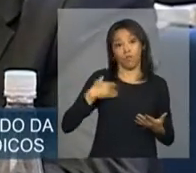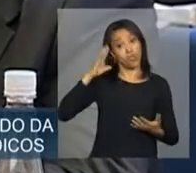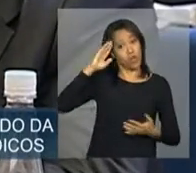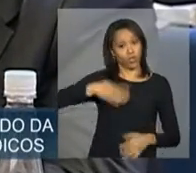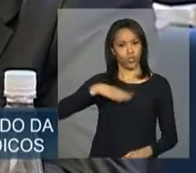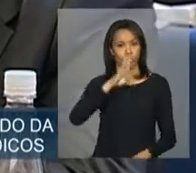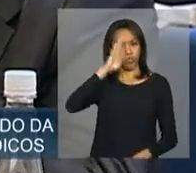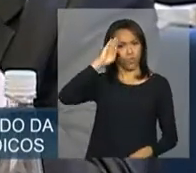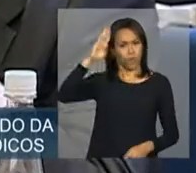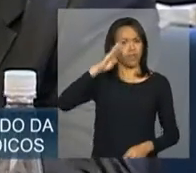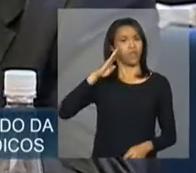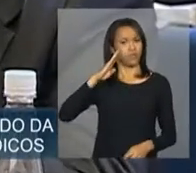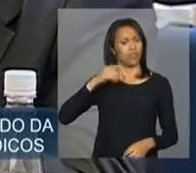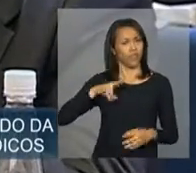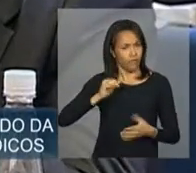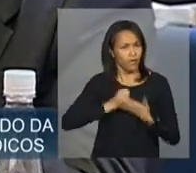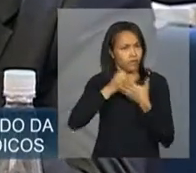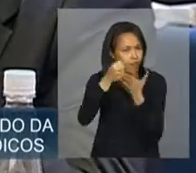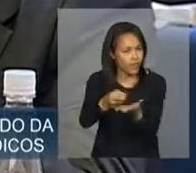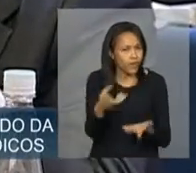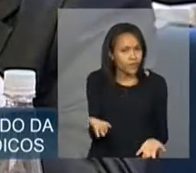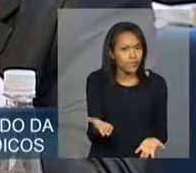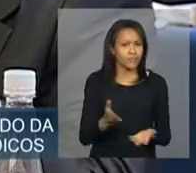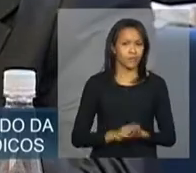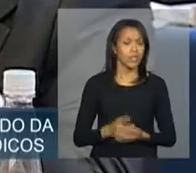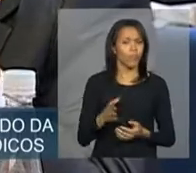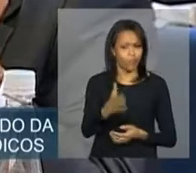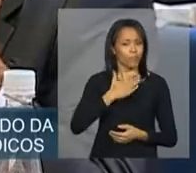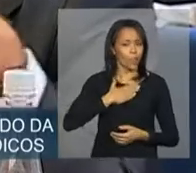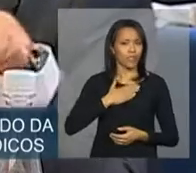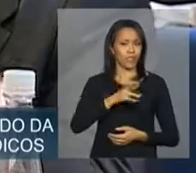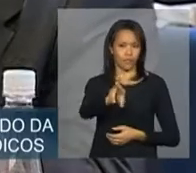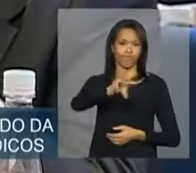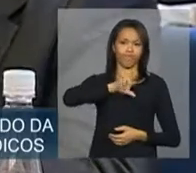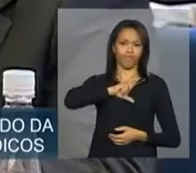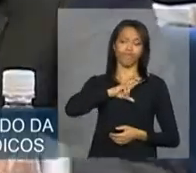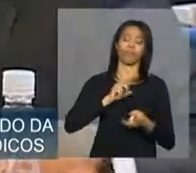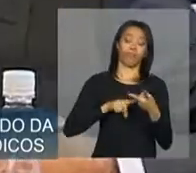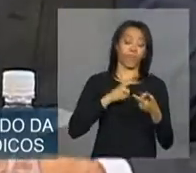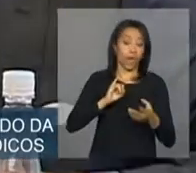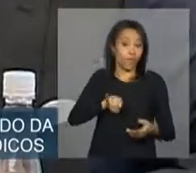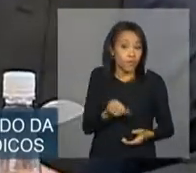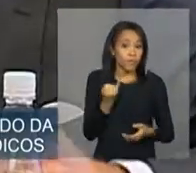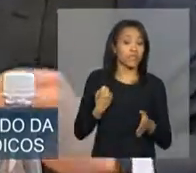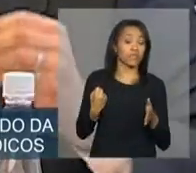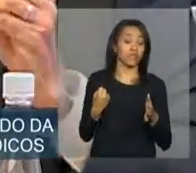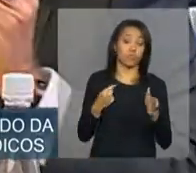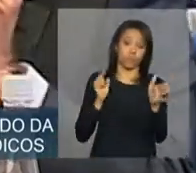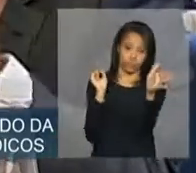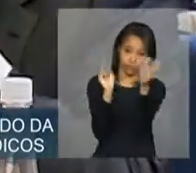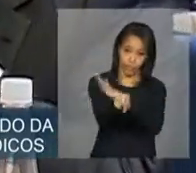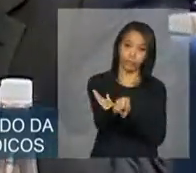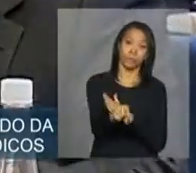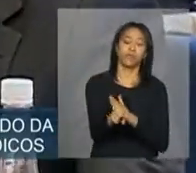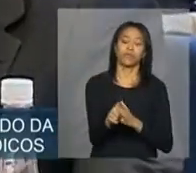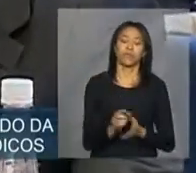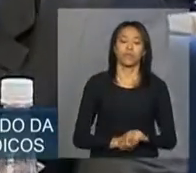exército vai dar essa força eu gostaria de ouvir isso do Senhor e também aproveitando o ensejo